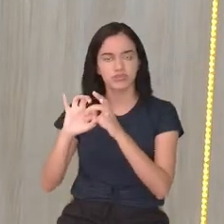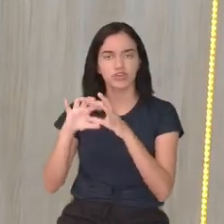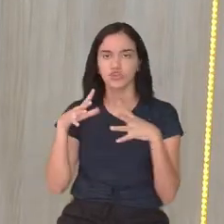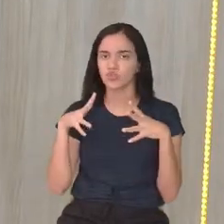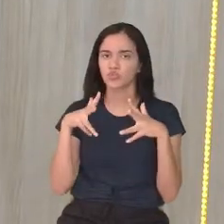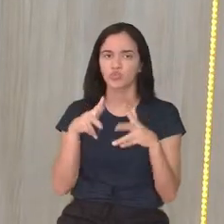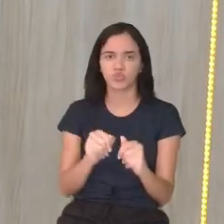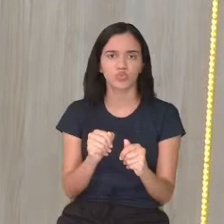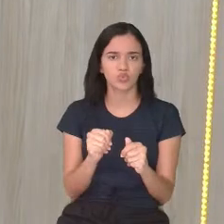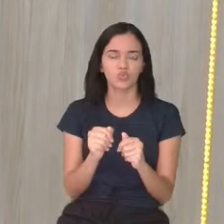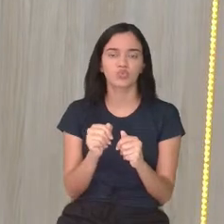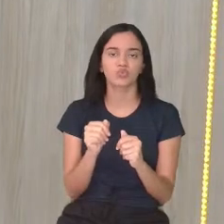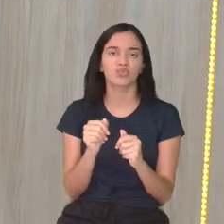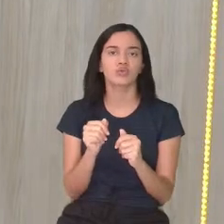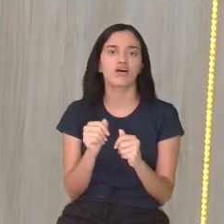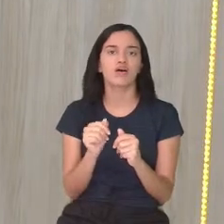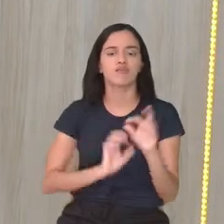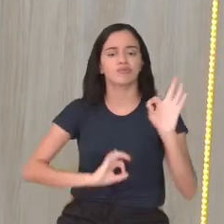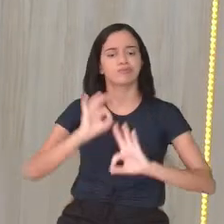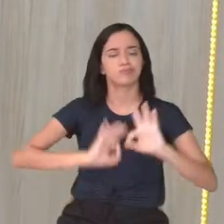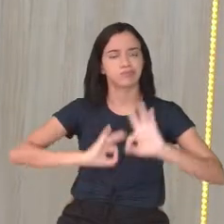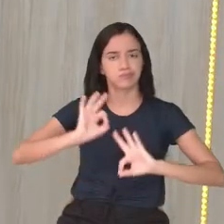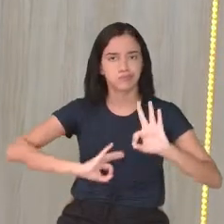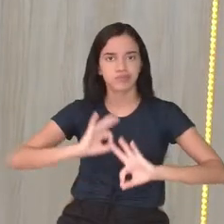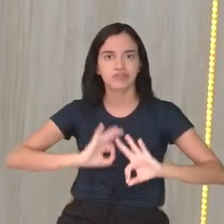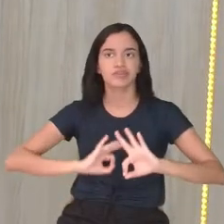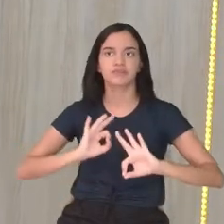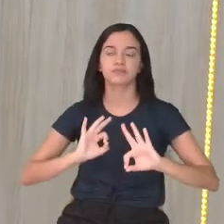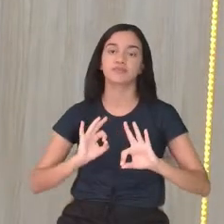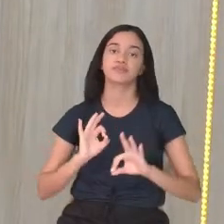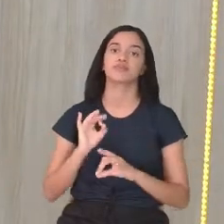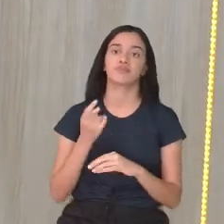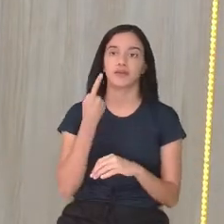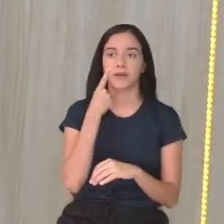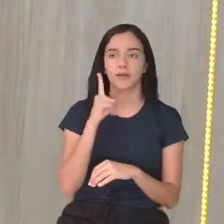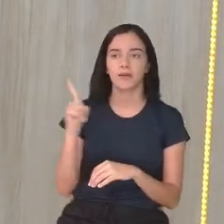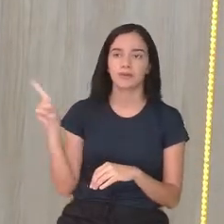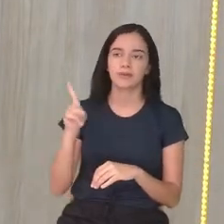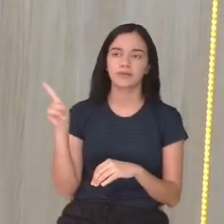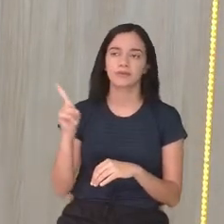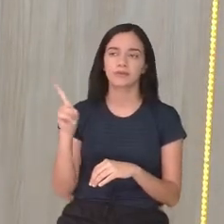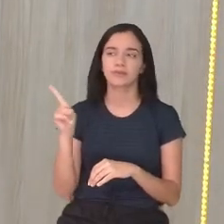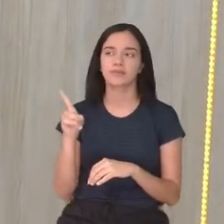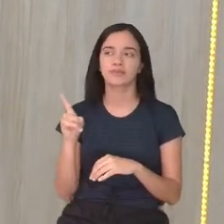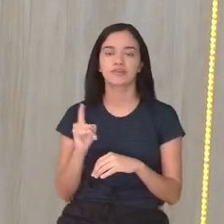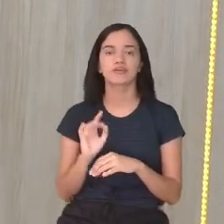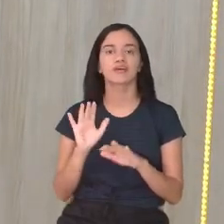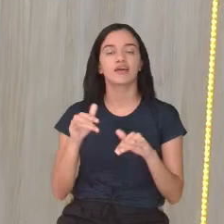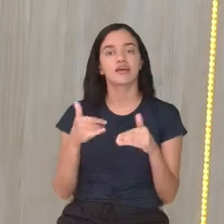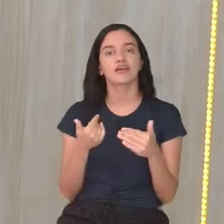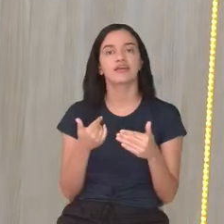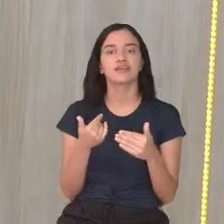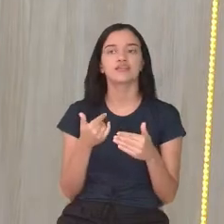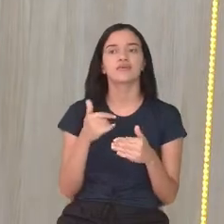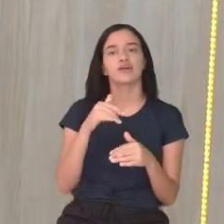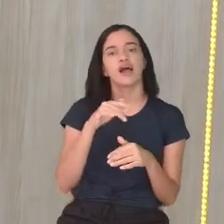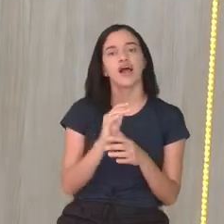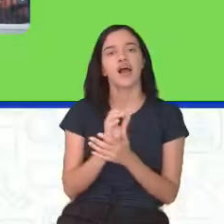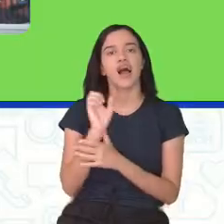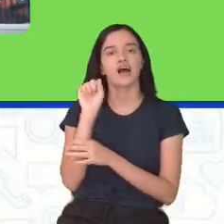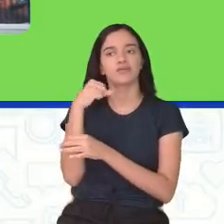tudo isso foi muito bem organizado, né, para chegar onde a gente está hoje. Então aí, ó, em relação às